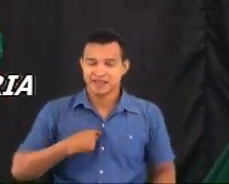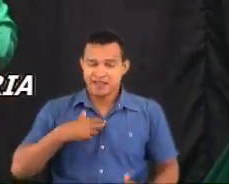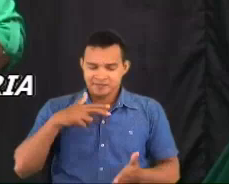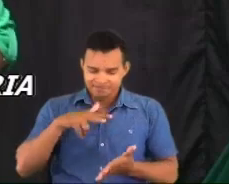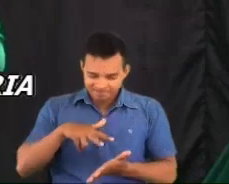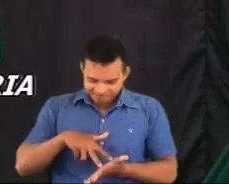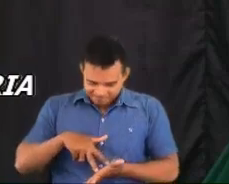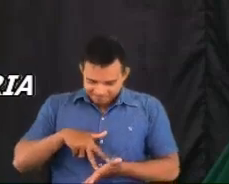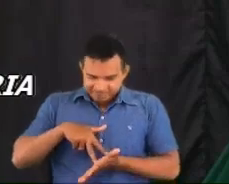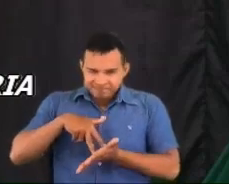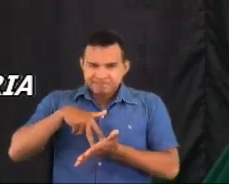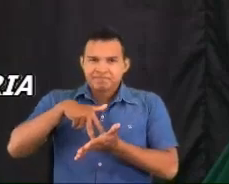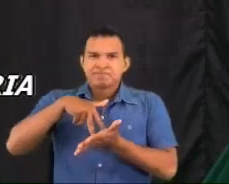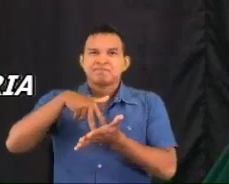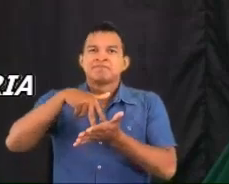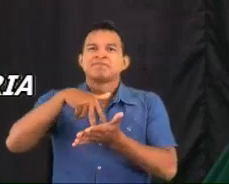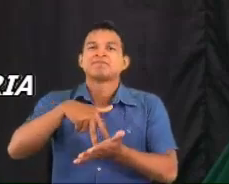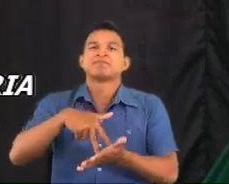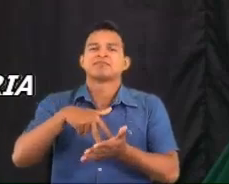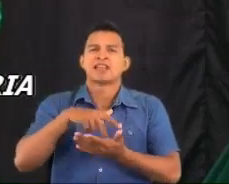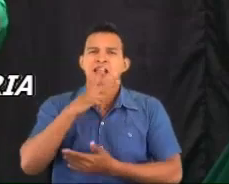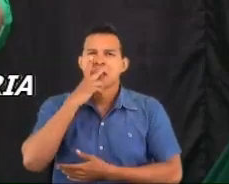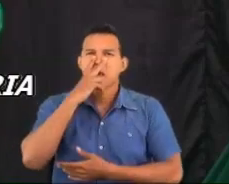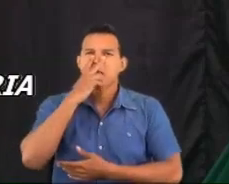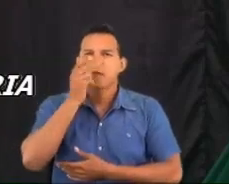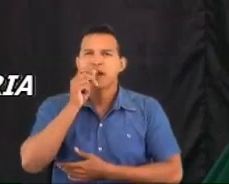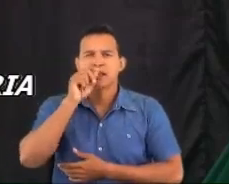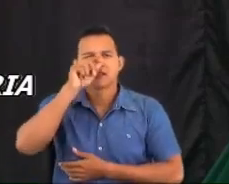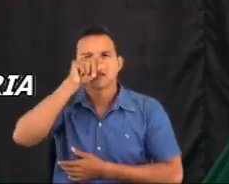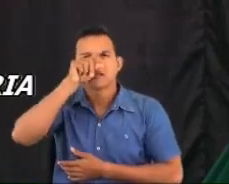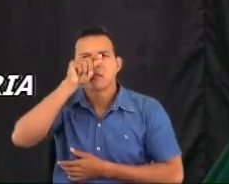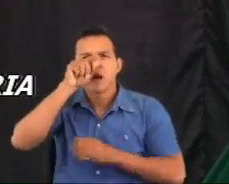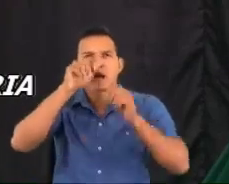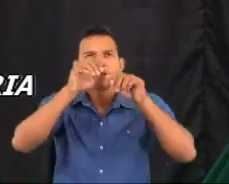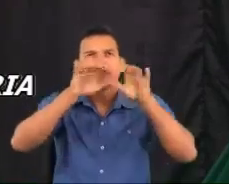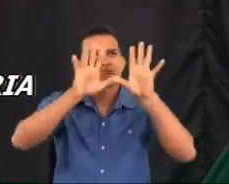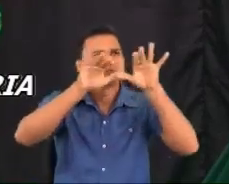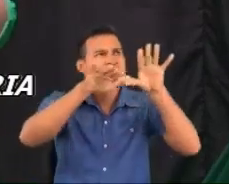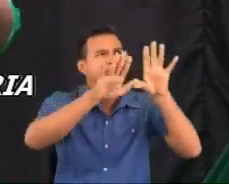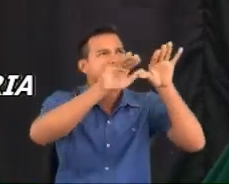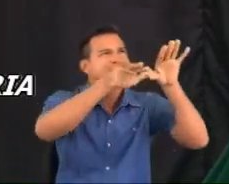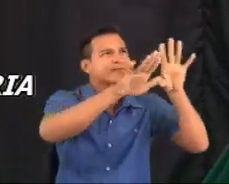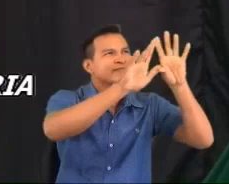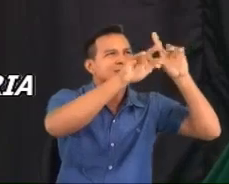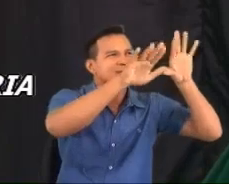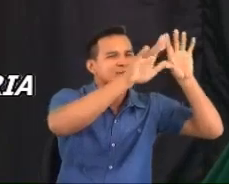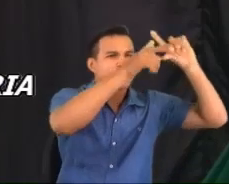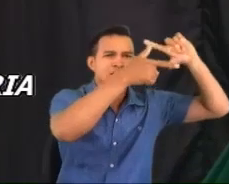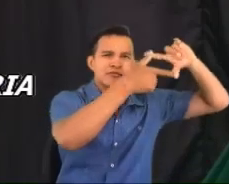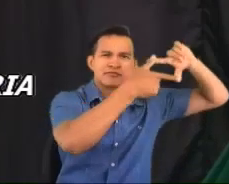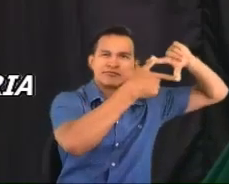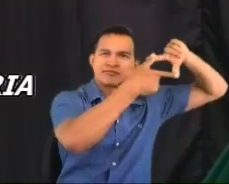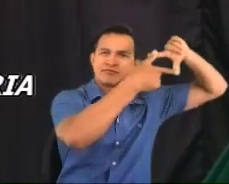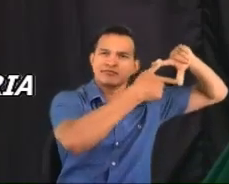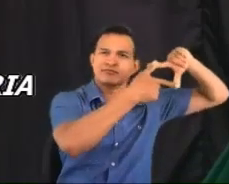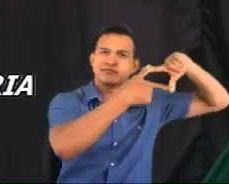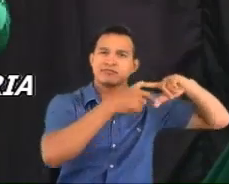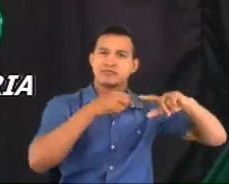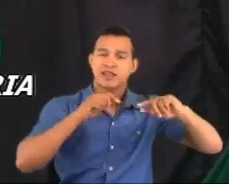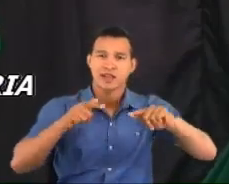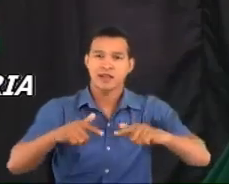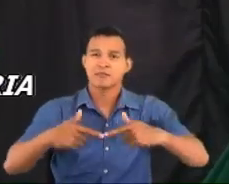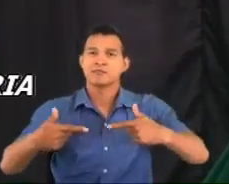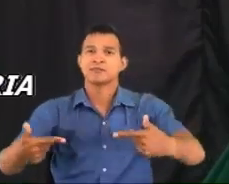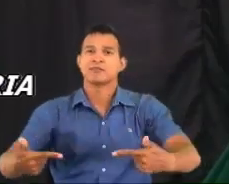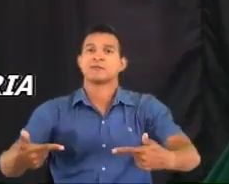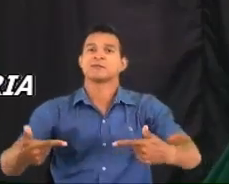Sobrevivi como a águia solitária, e a sorte